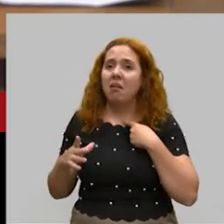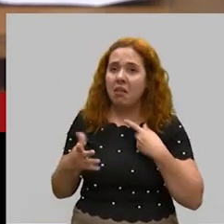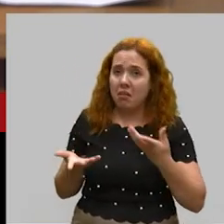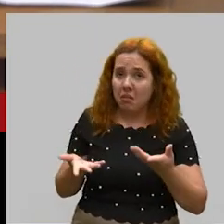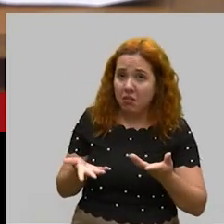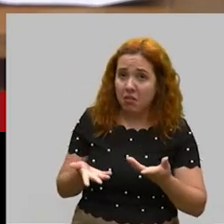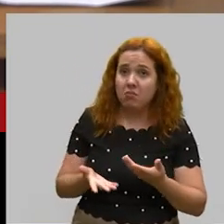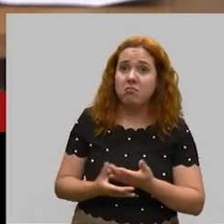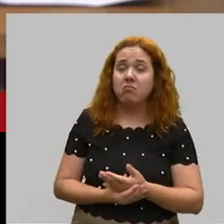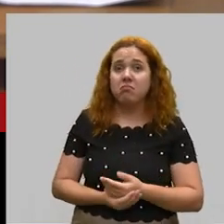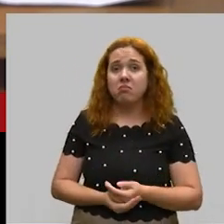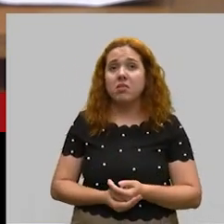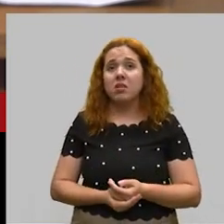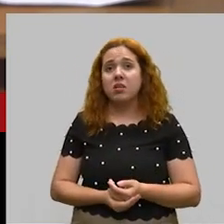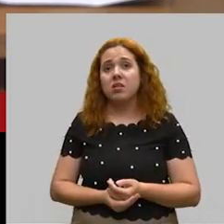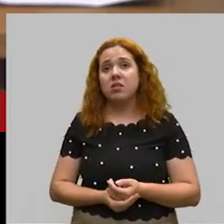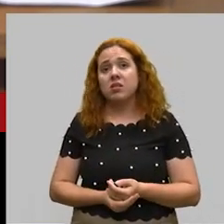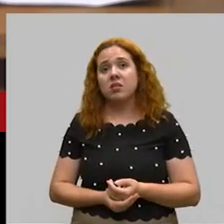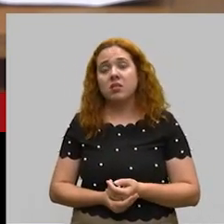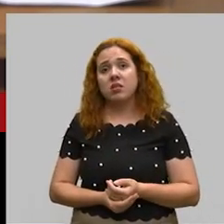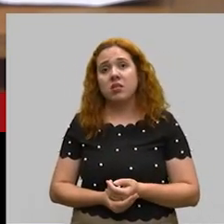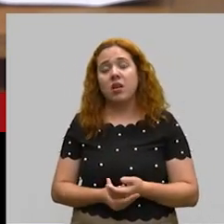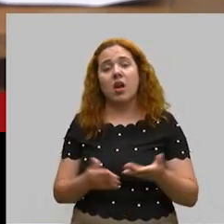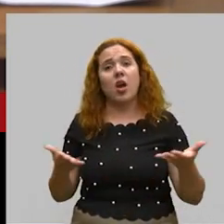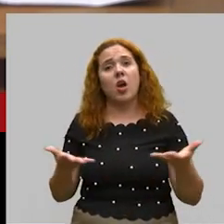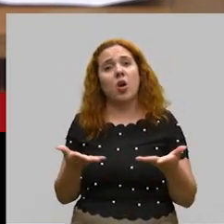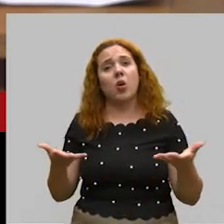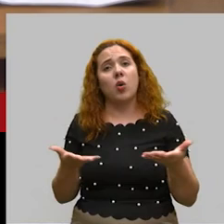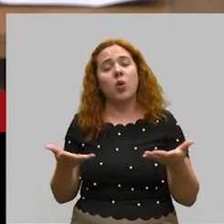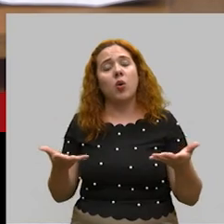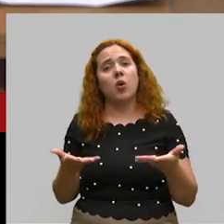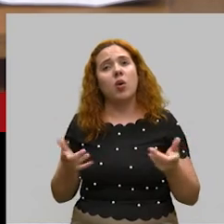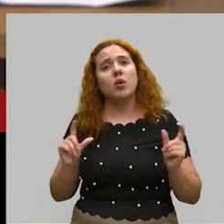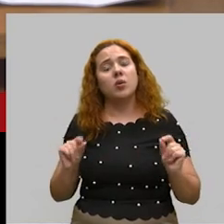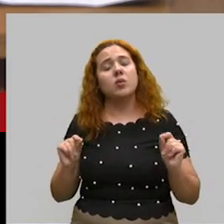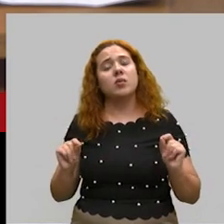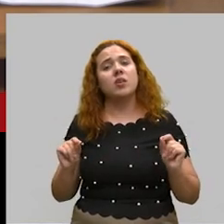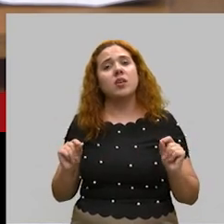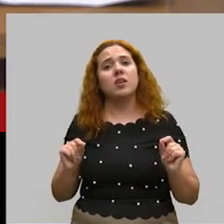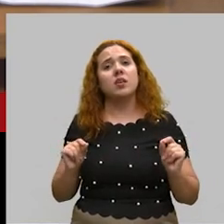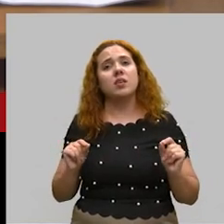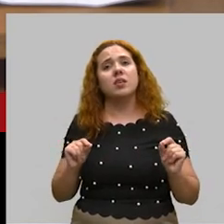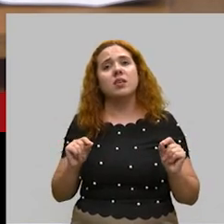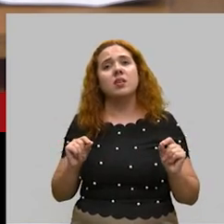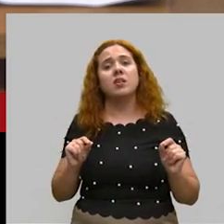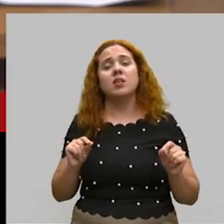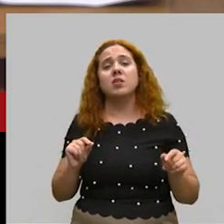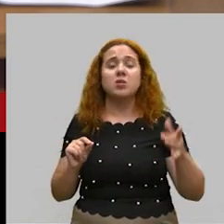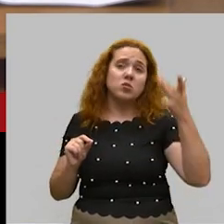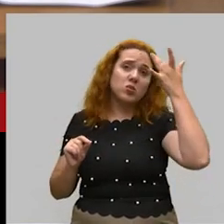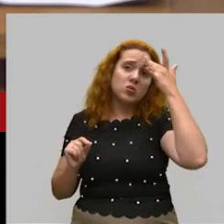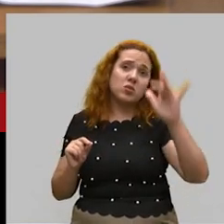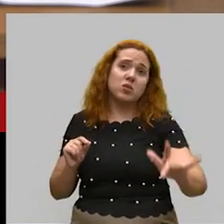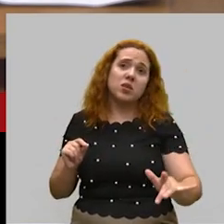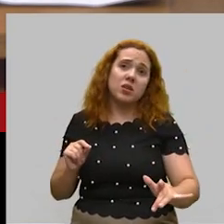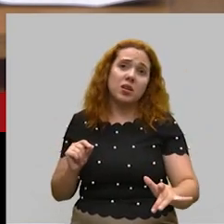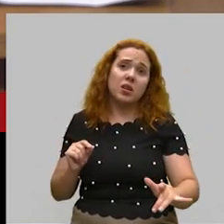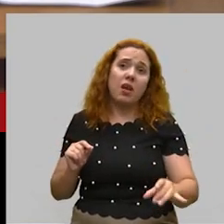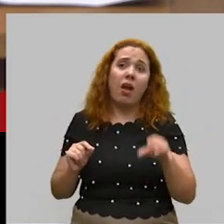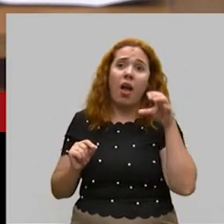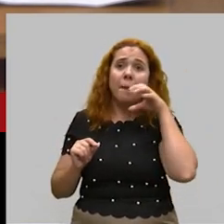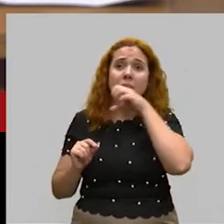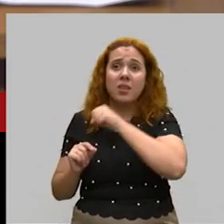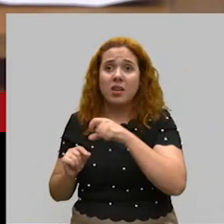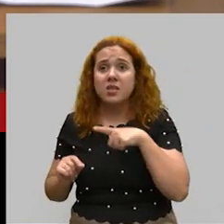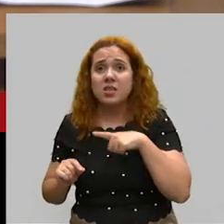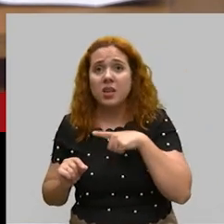disposição legislativo é total isso agora a questão que a gente coloca é o seguinte nós não eu não sei se a gente teria a mesma agilidade